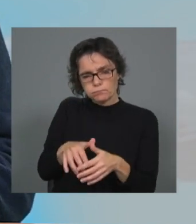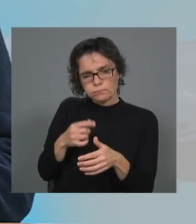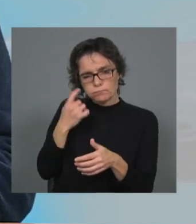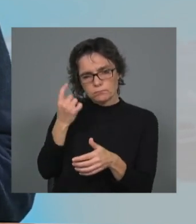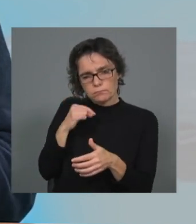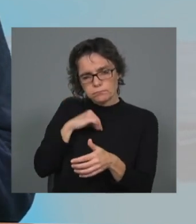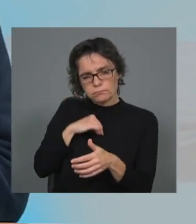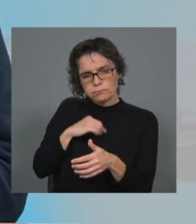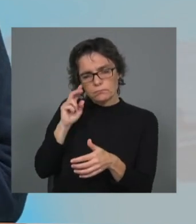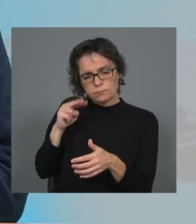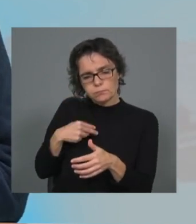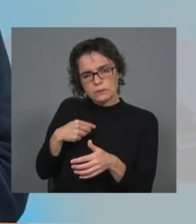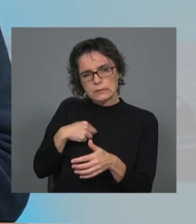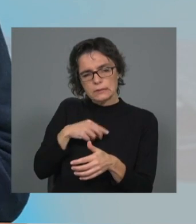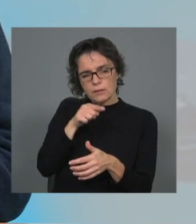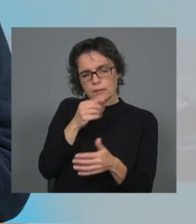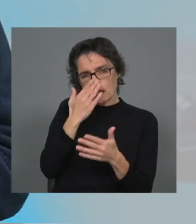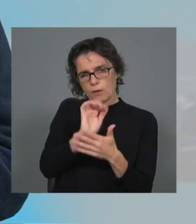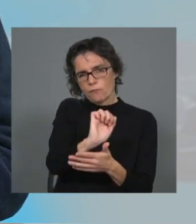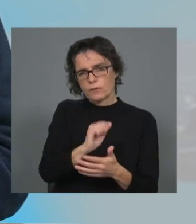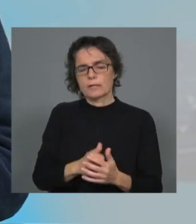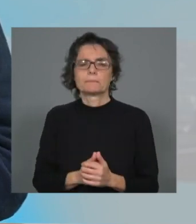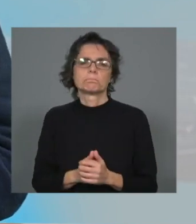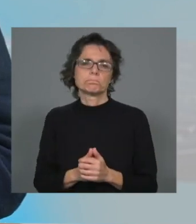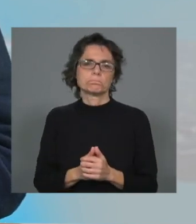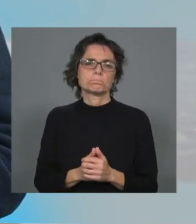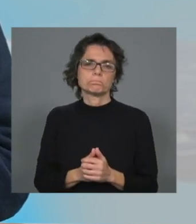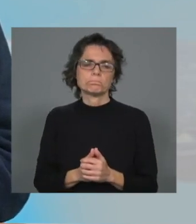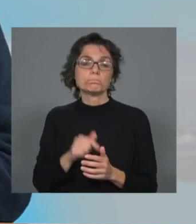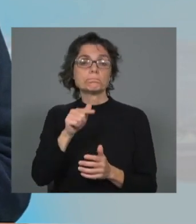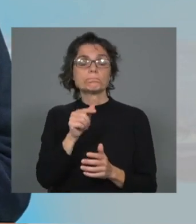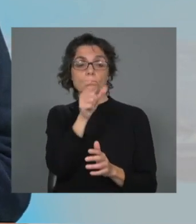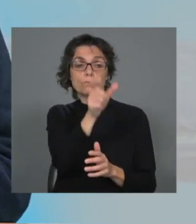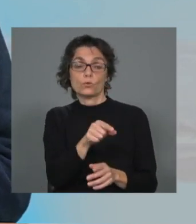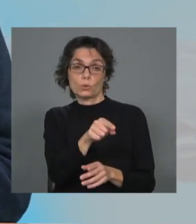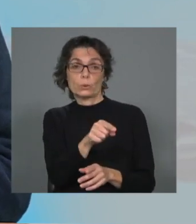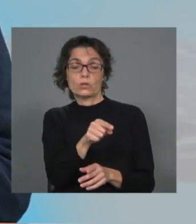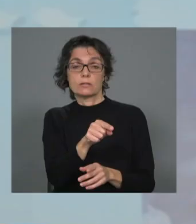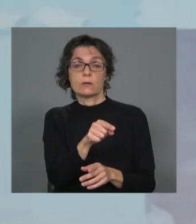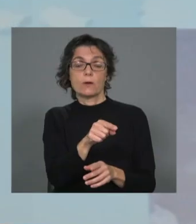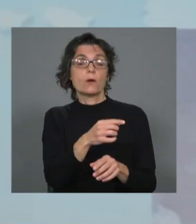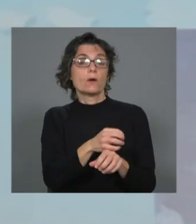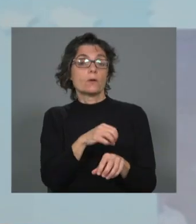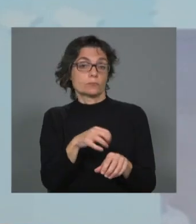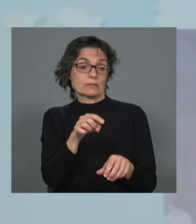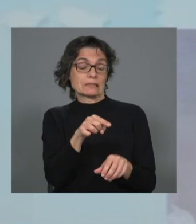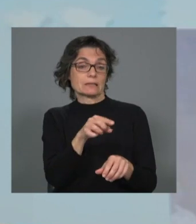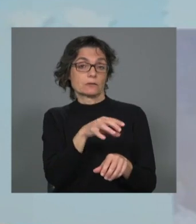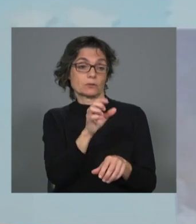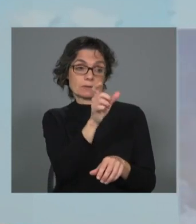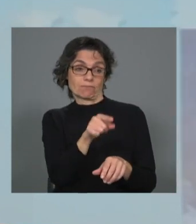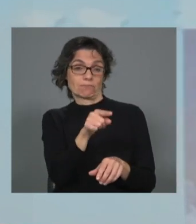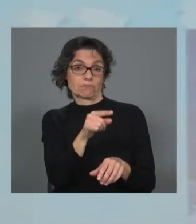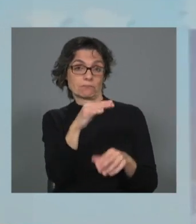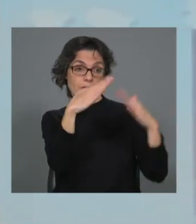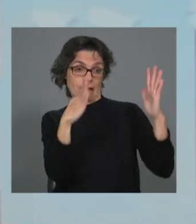coisas, meditando-as em seu coração. Daí também a própria figuração de Nossa Senhora, a representação de Nossa Senhora aparece no